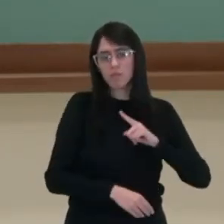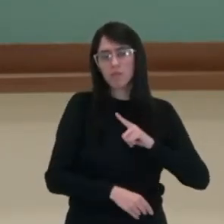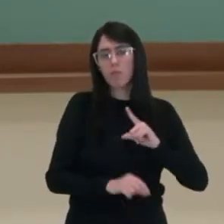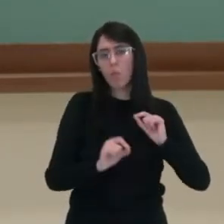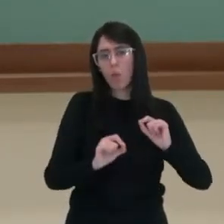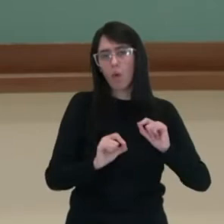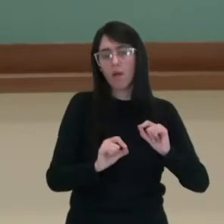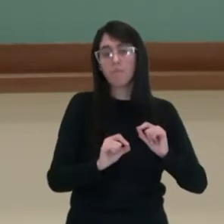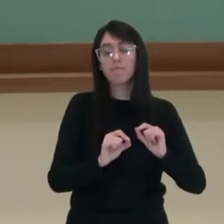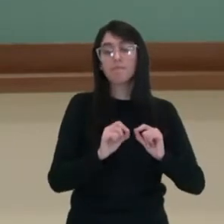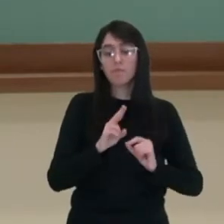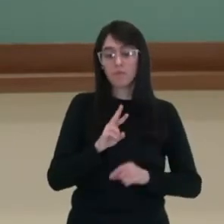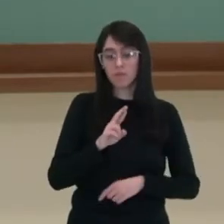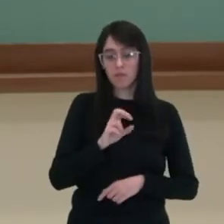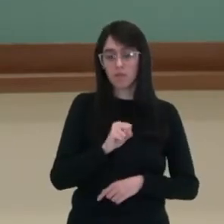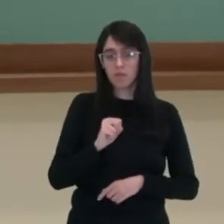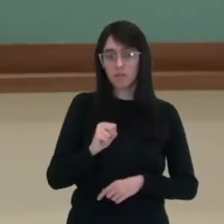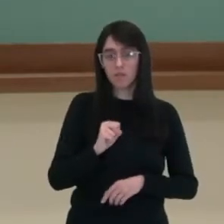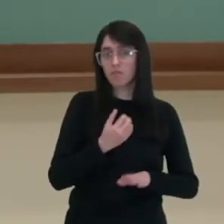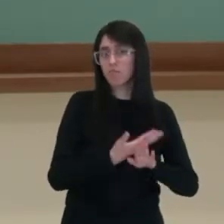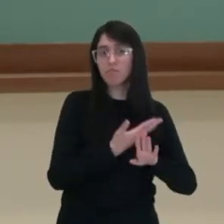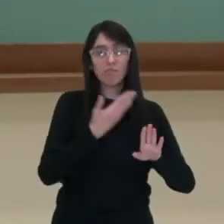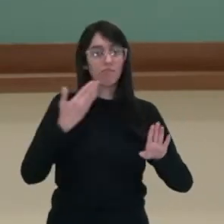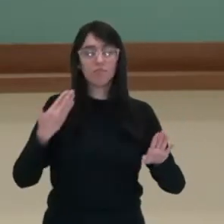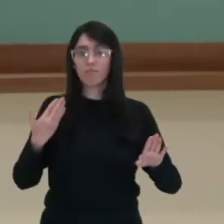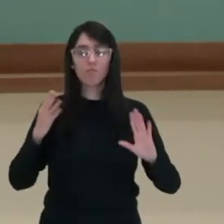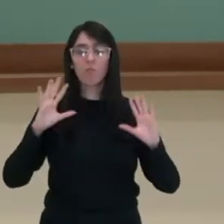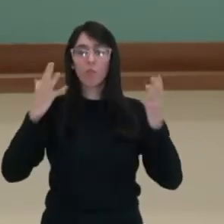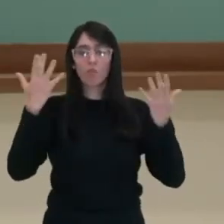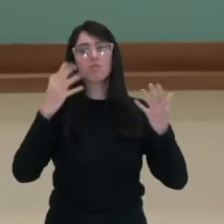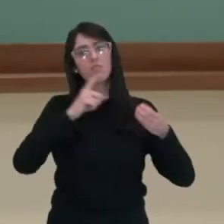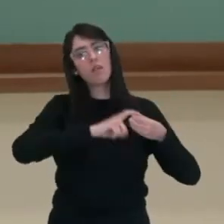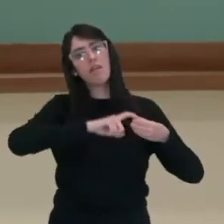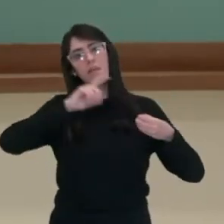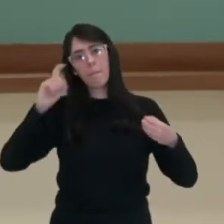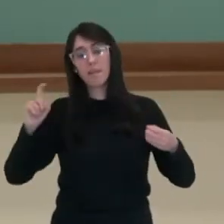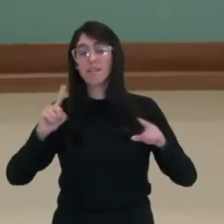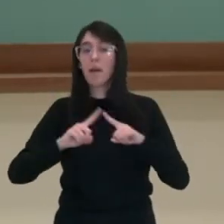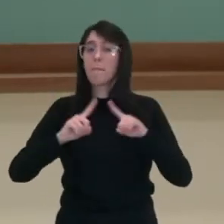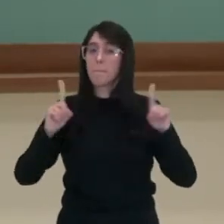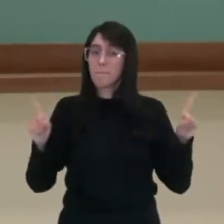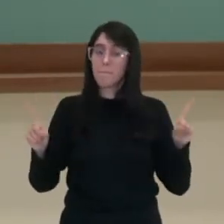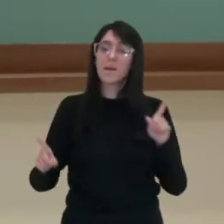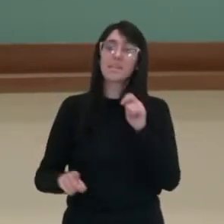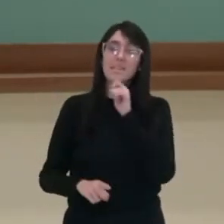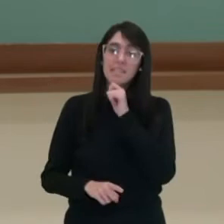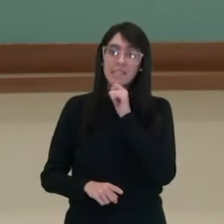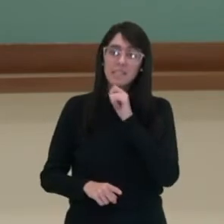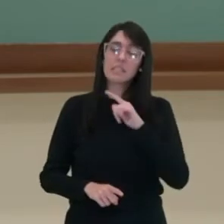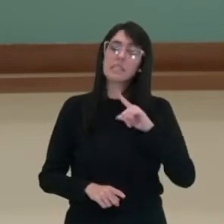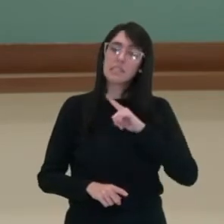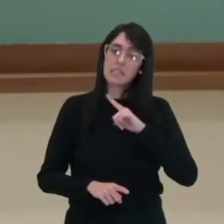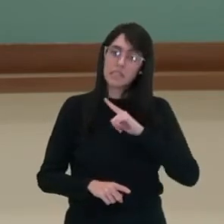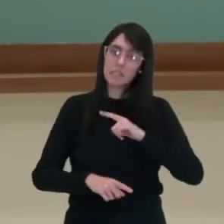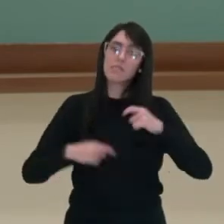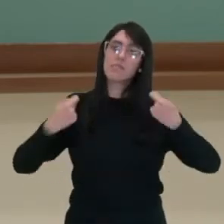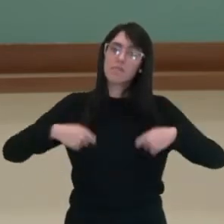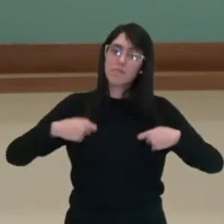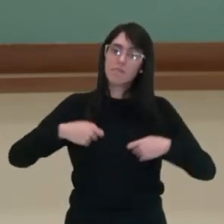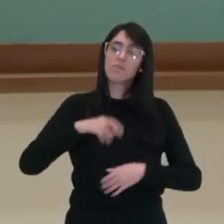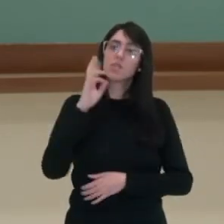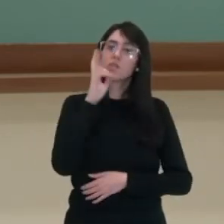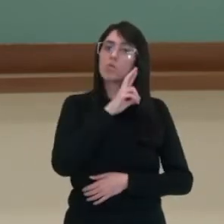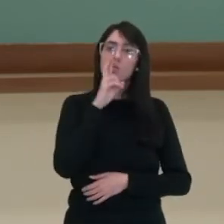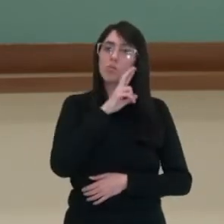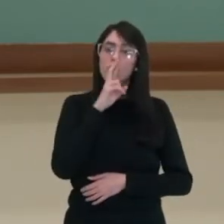dissolução da União Soviética, estas nações passam a ter independência, porém ainda existe a necessidade por parte da Rússia